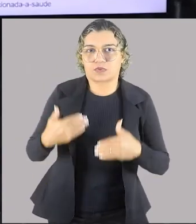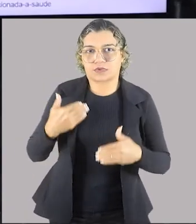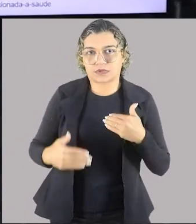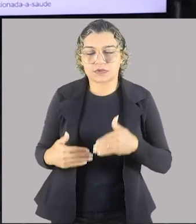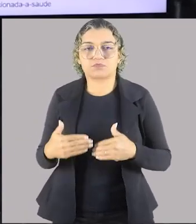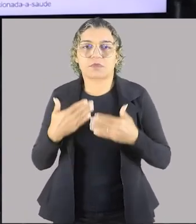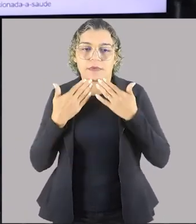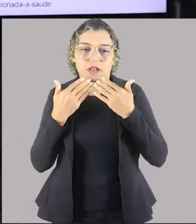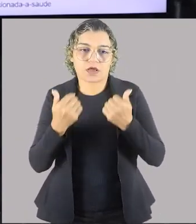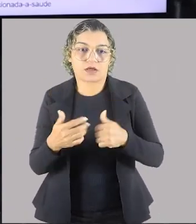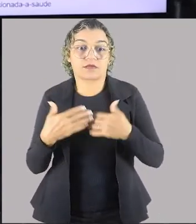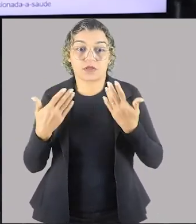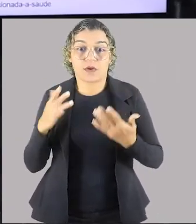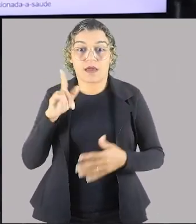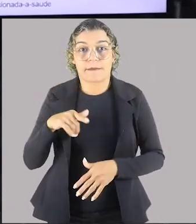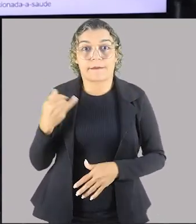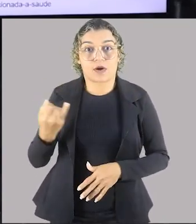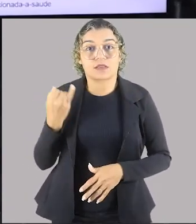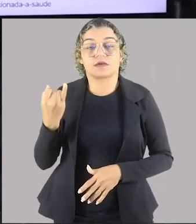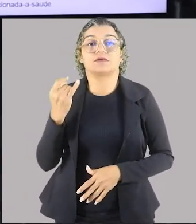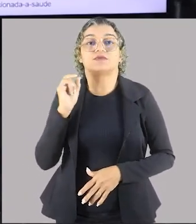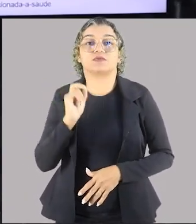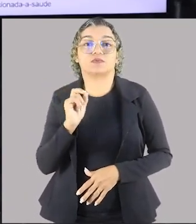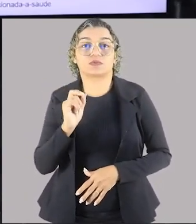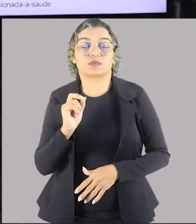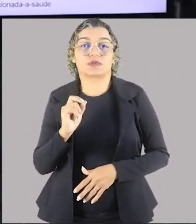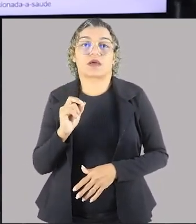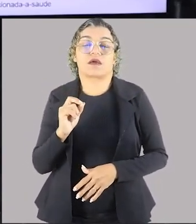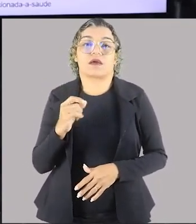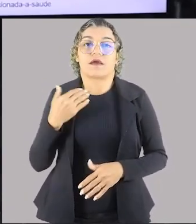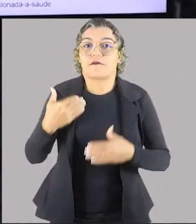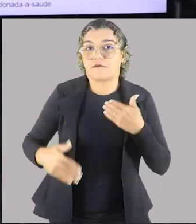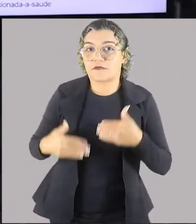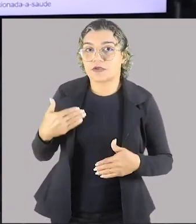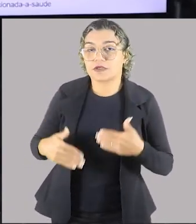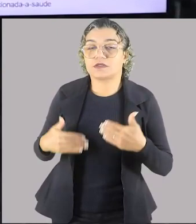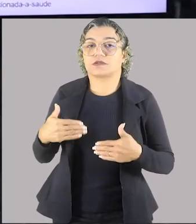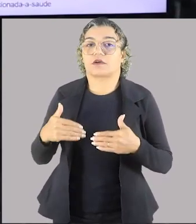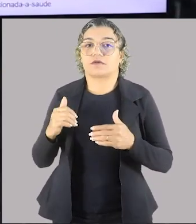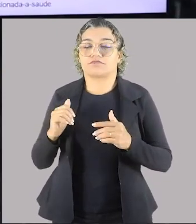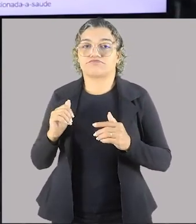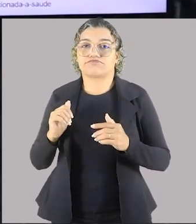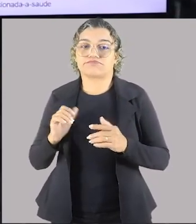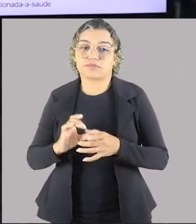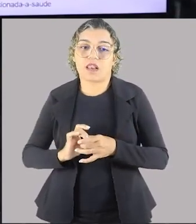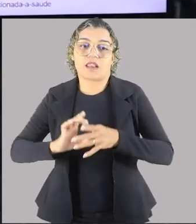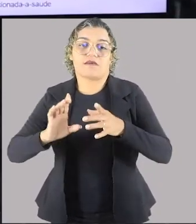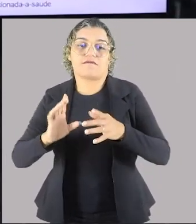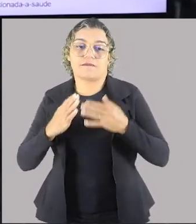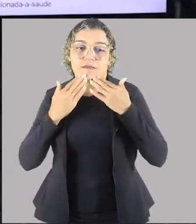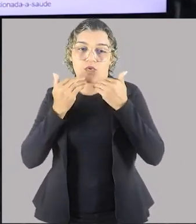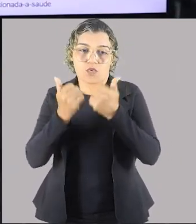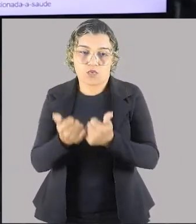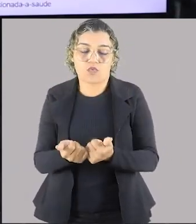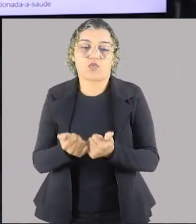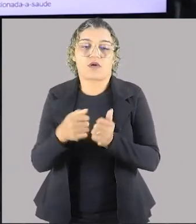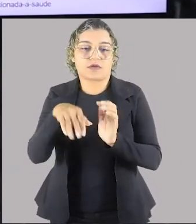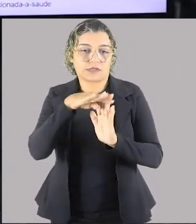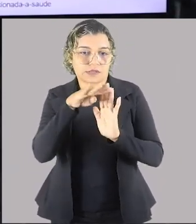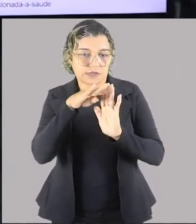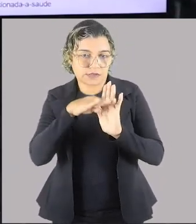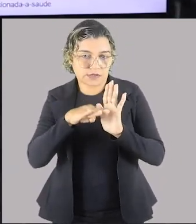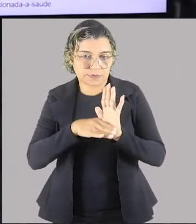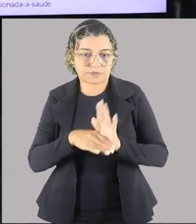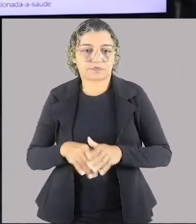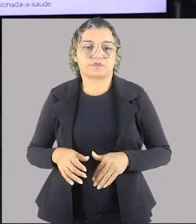Então, por isso que é importante, por isso que a aptidão física vai ter como um de seus componentes a composição